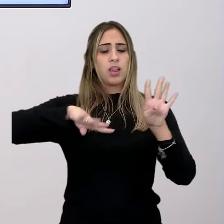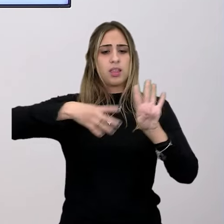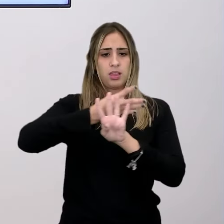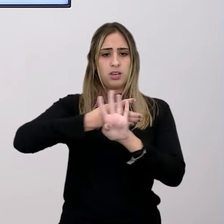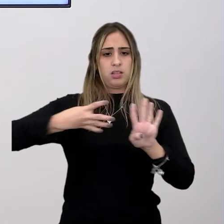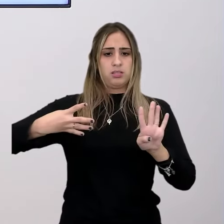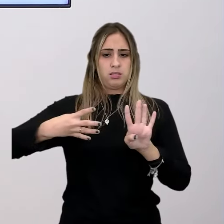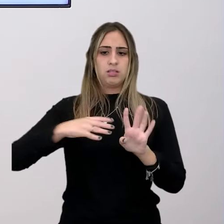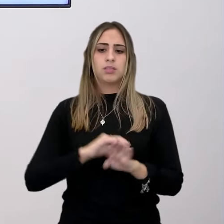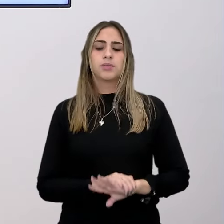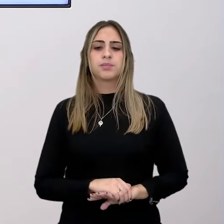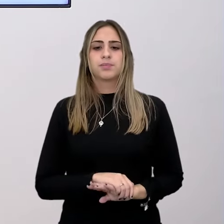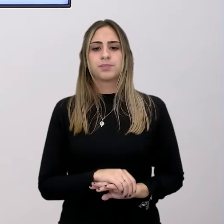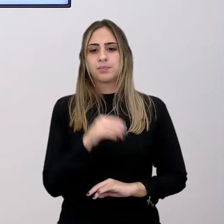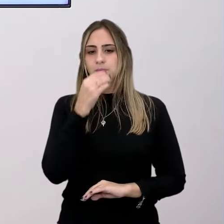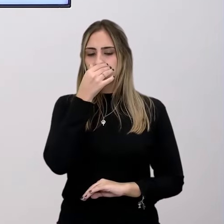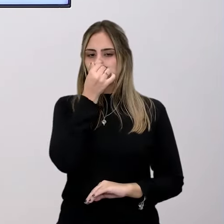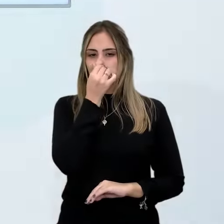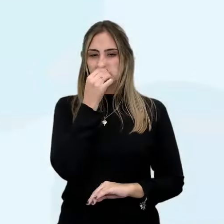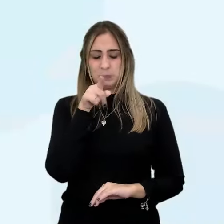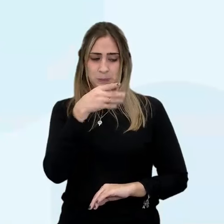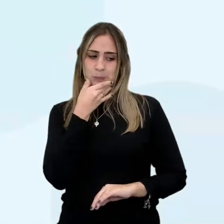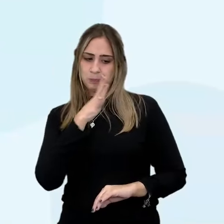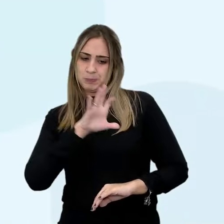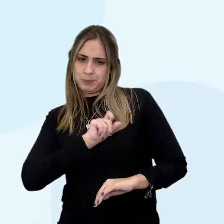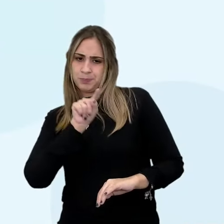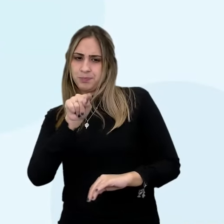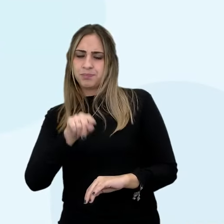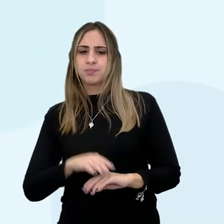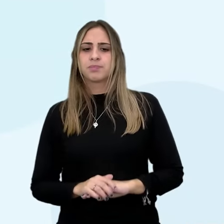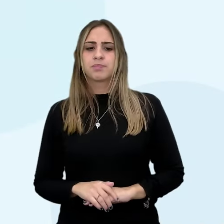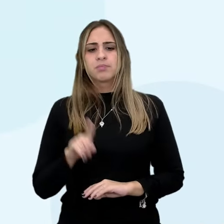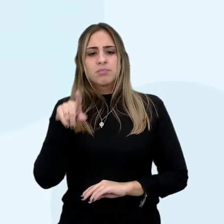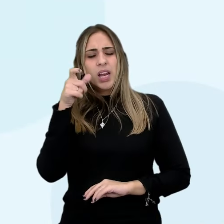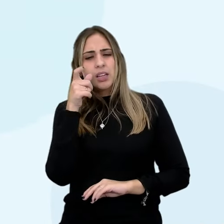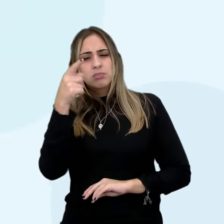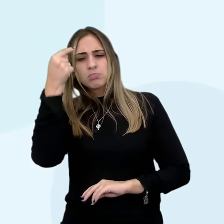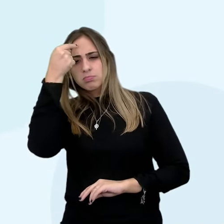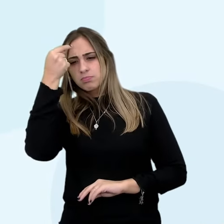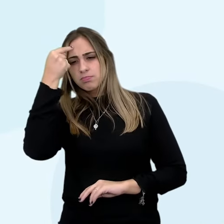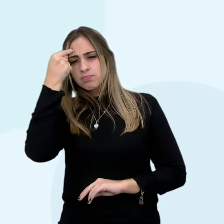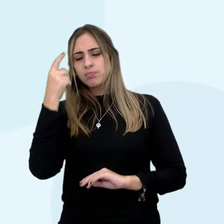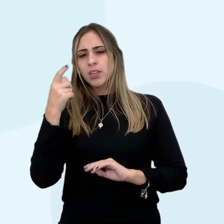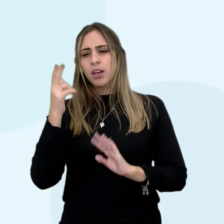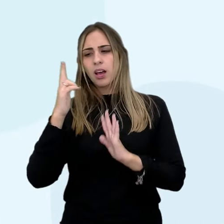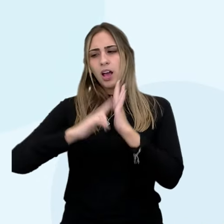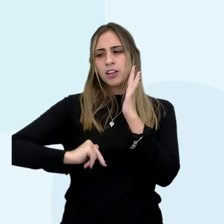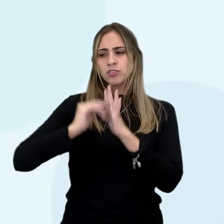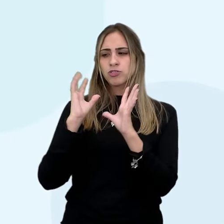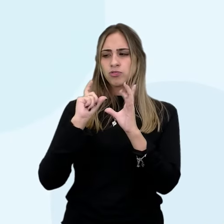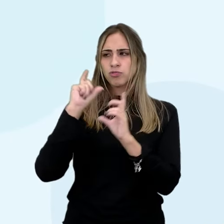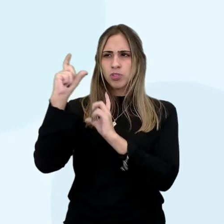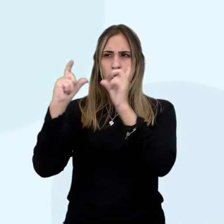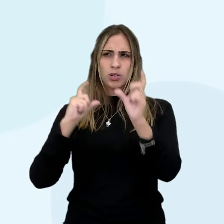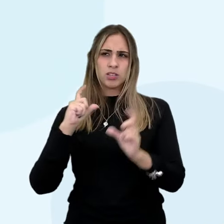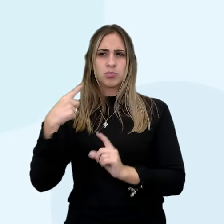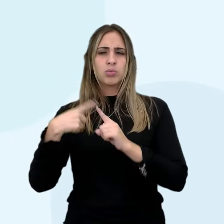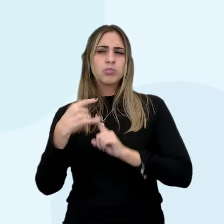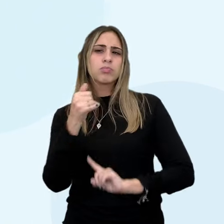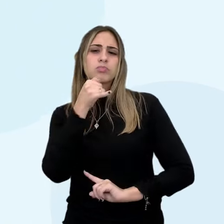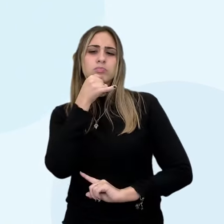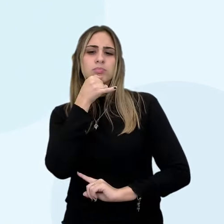conheço gostava disso e olha só é interessante de pensar na arte figurativa porque por